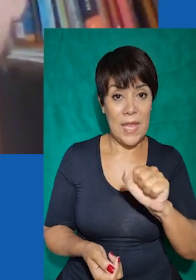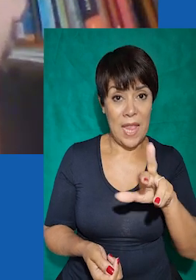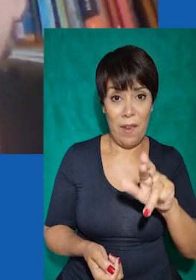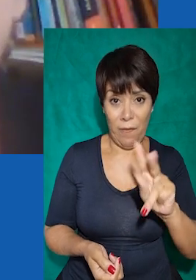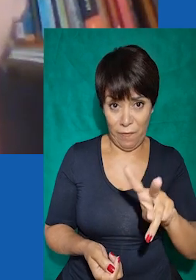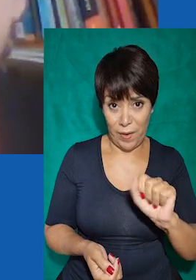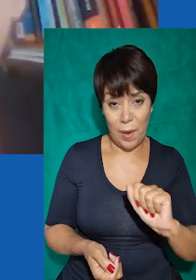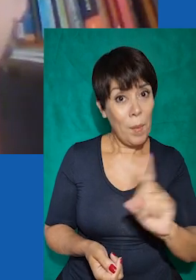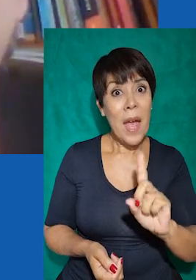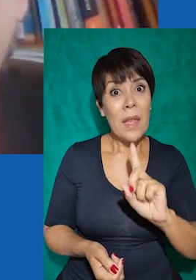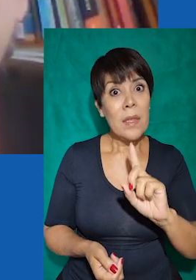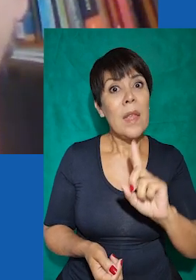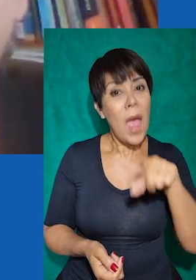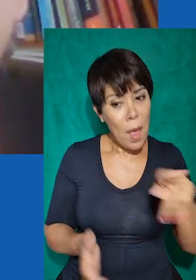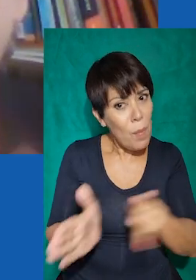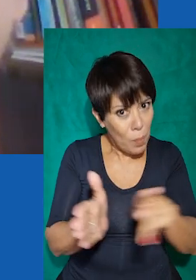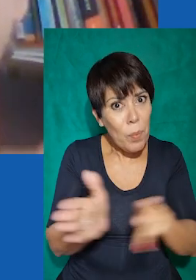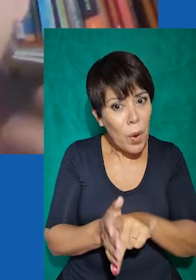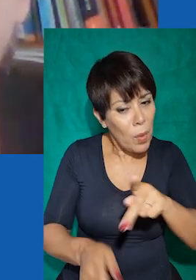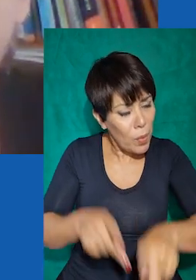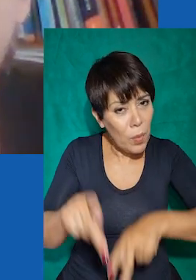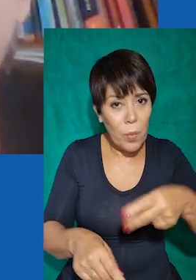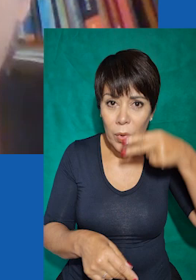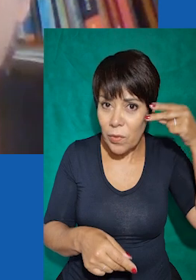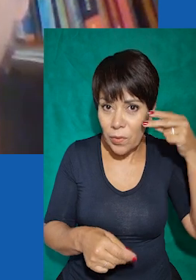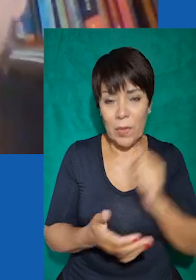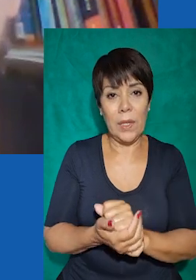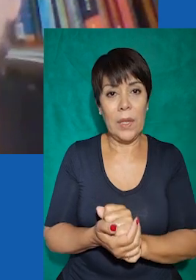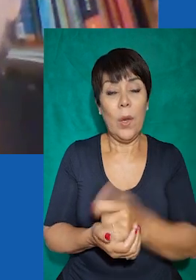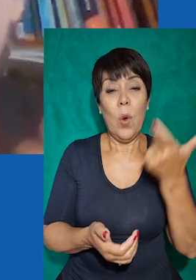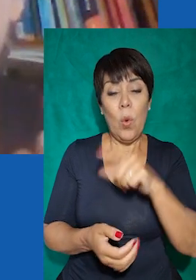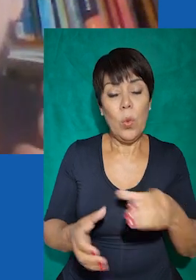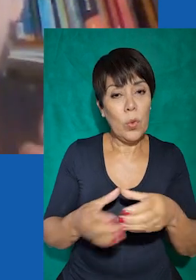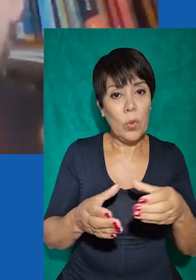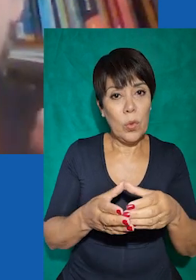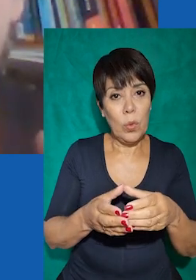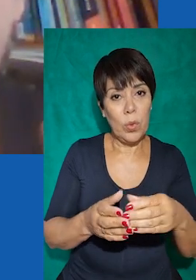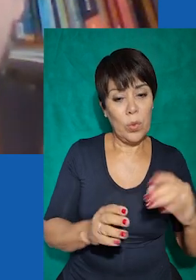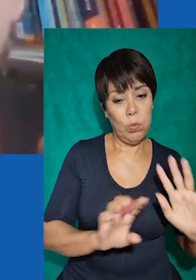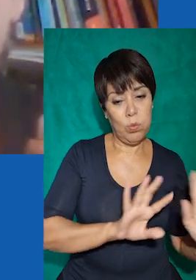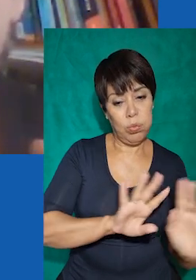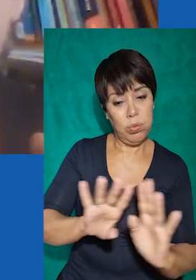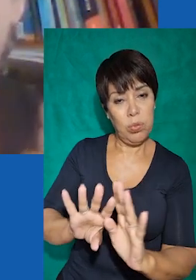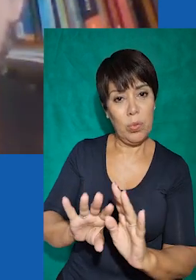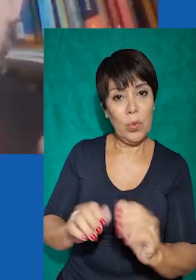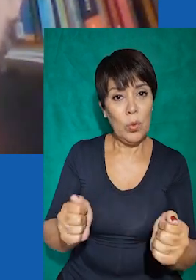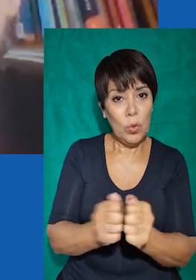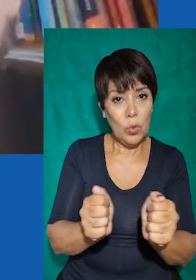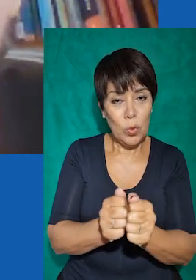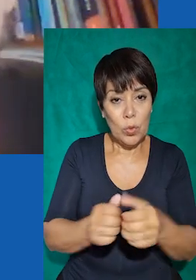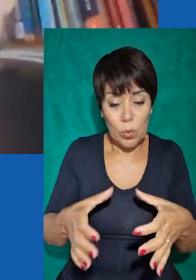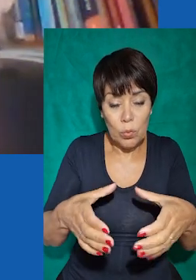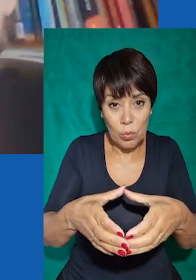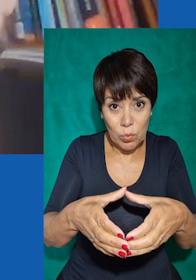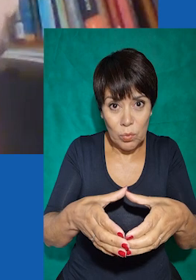é uma terra indígena. Foi uma concentração de várias etnias numa pequena terra indígena,